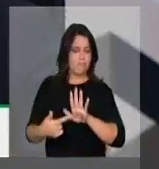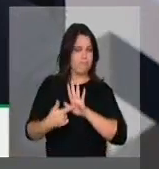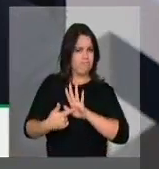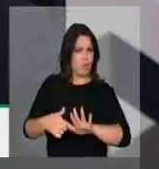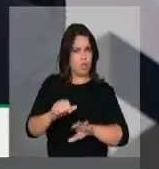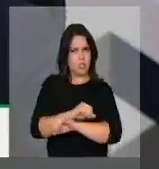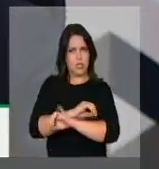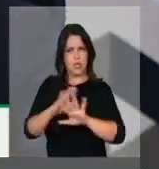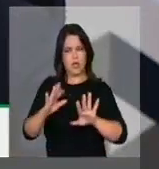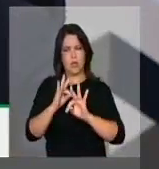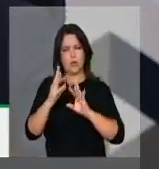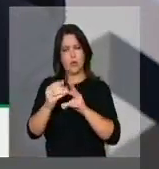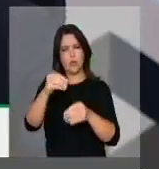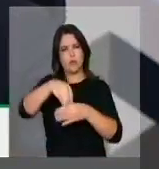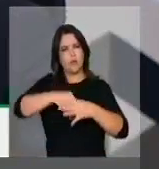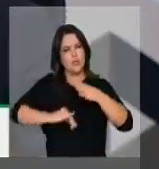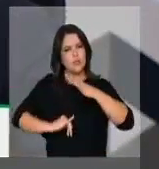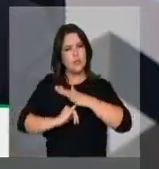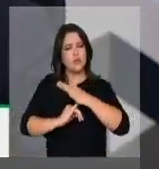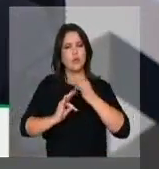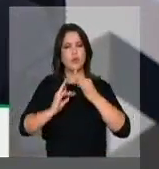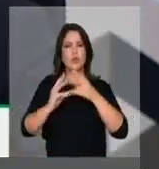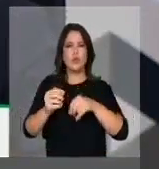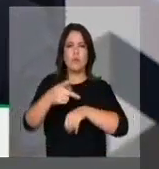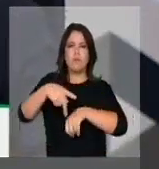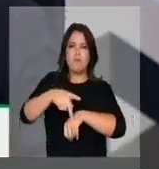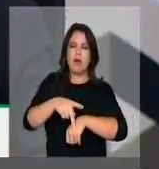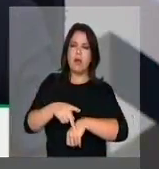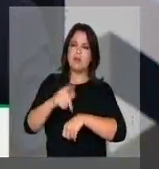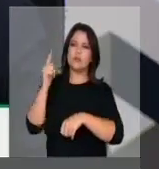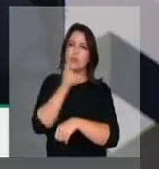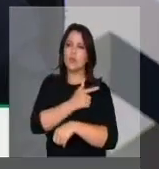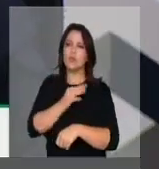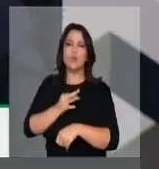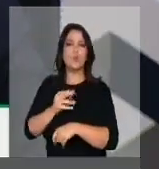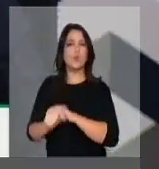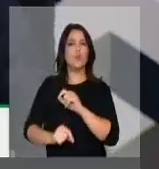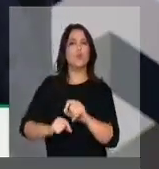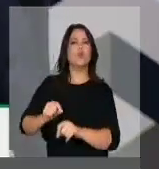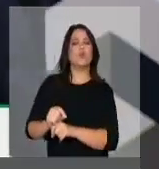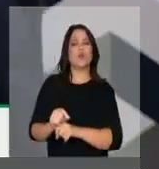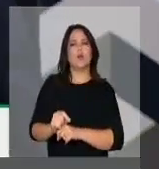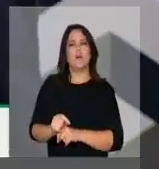dois grandes exemplos de sucesso institucional, dois grandes